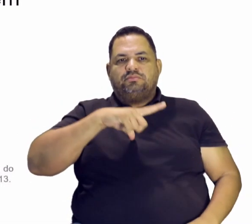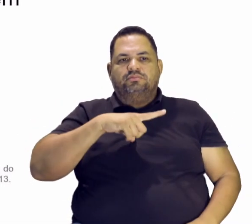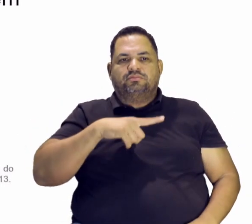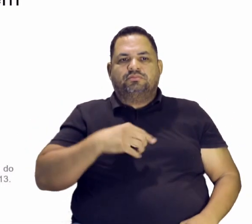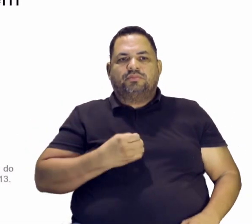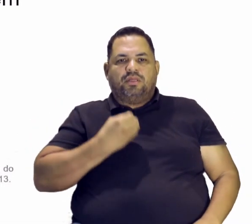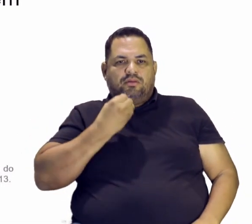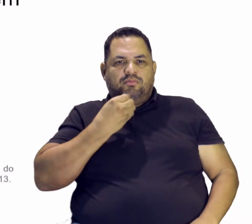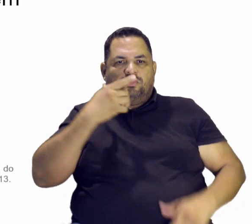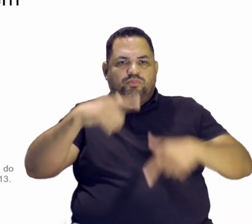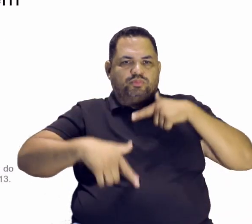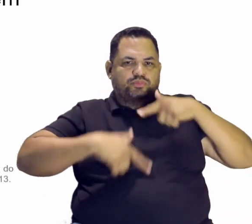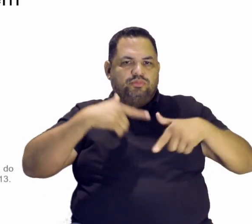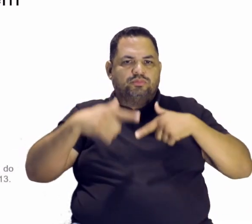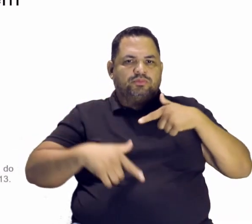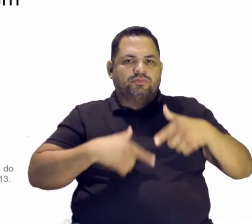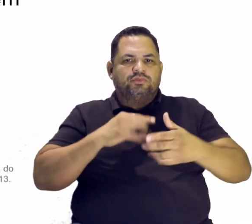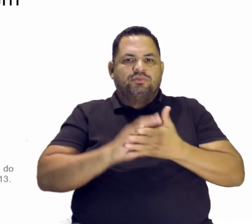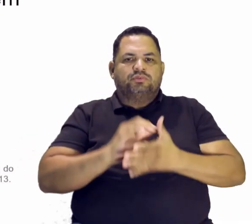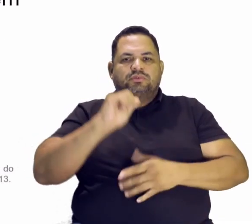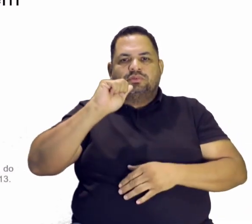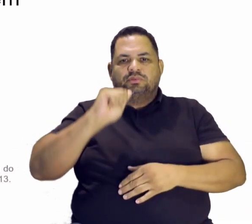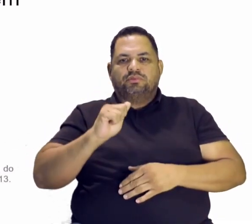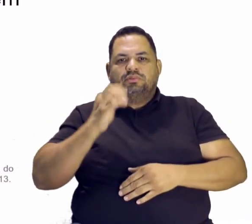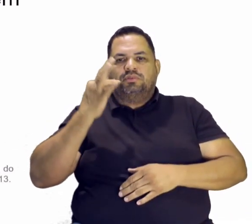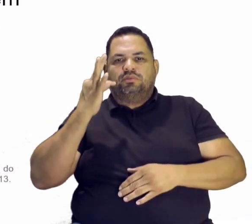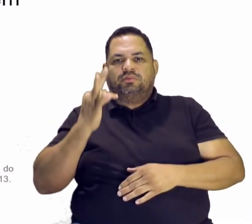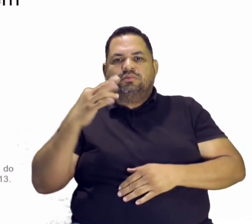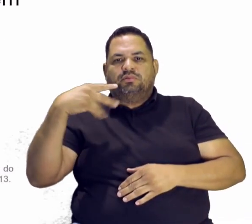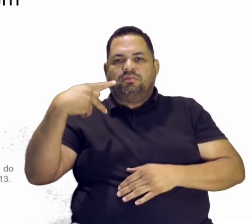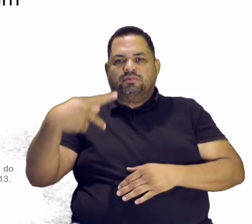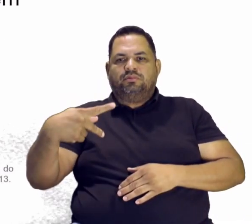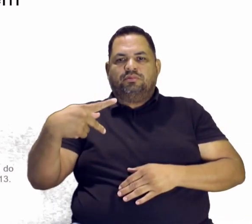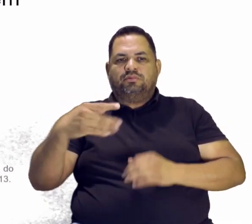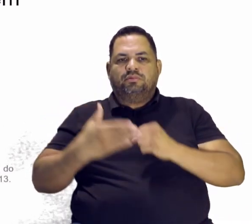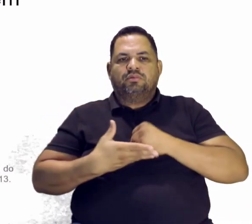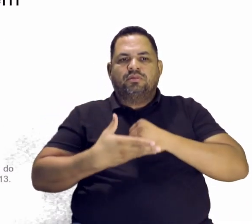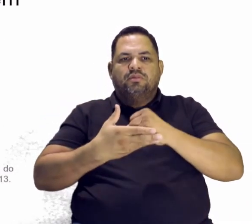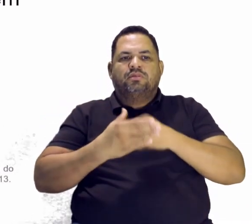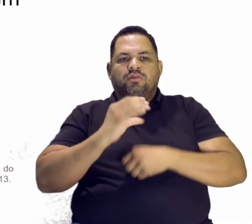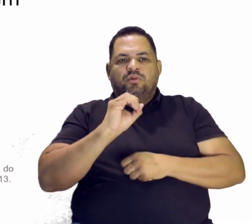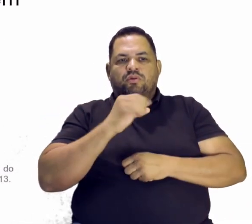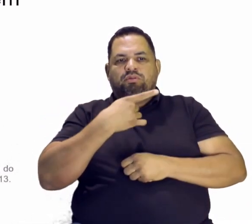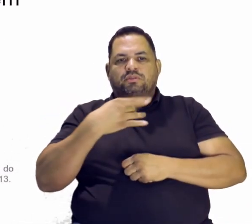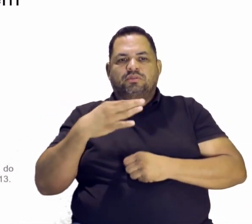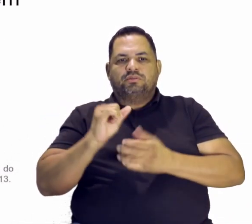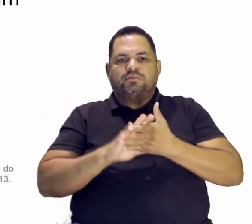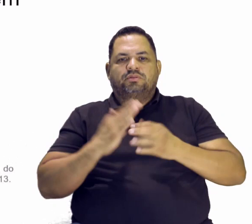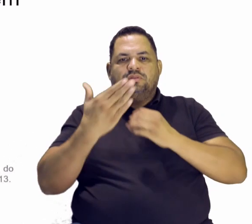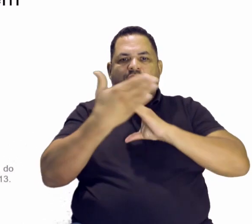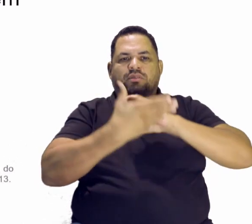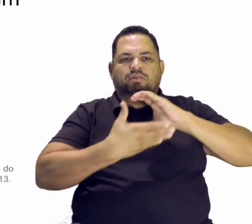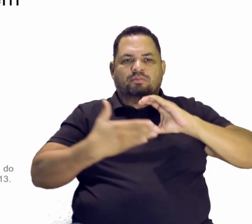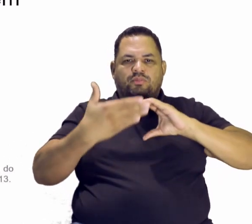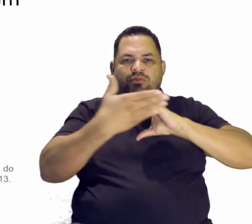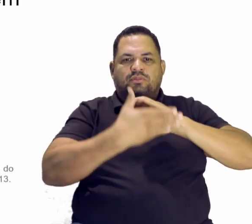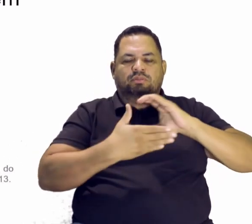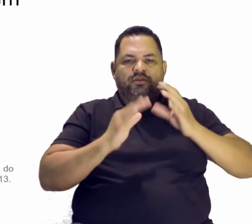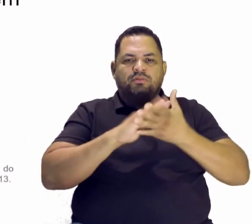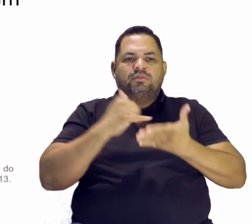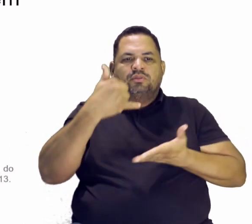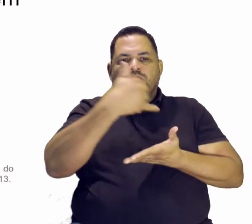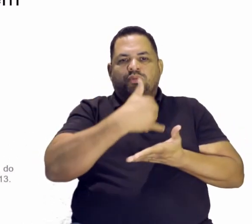de produção de ATP, com base na oxidação de carboidratos e gorduras. Então, eu vou fazer a queima e eu vou